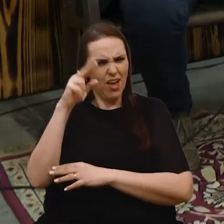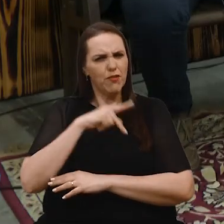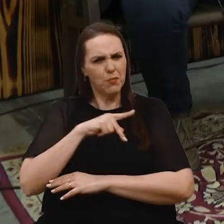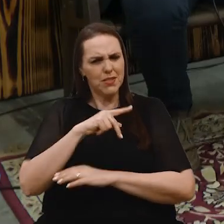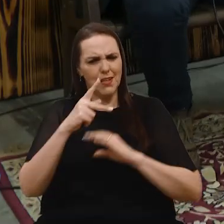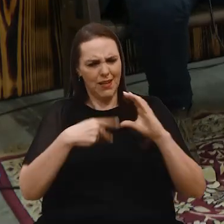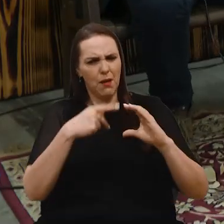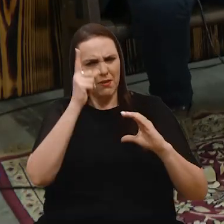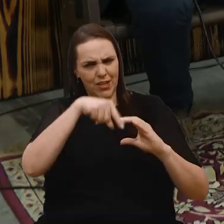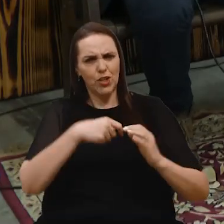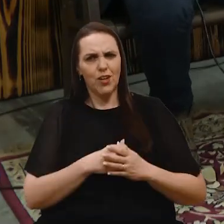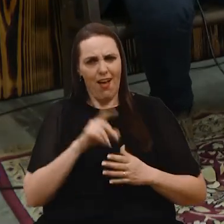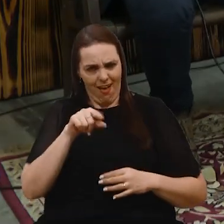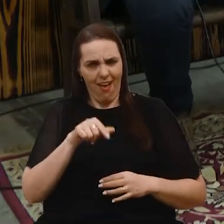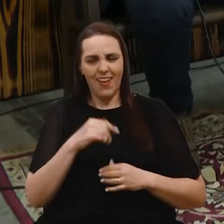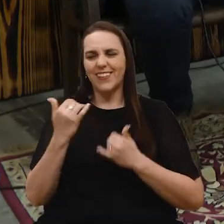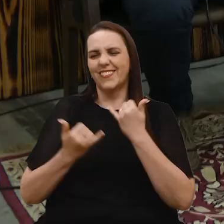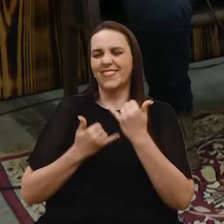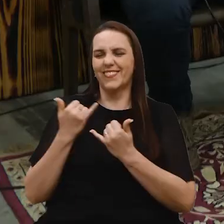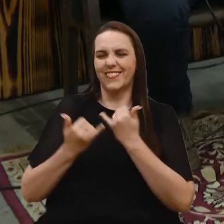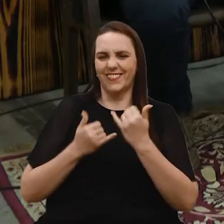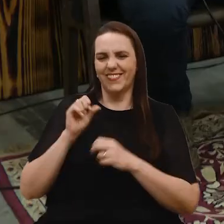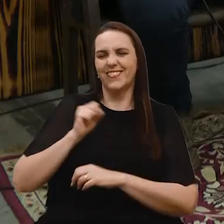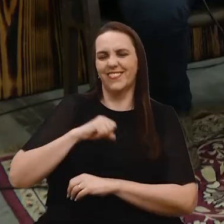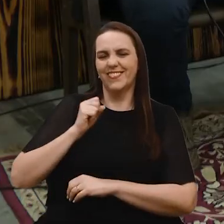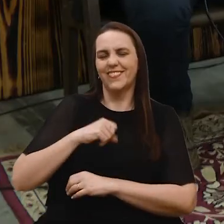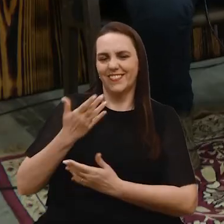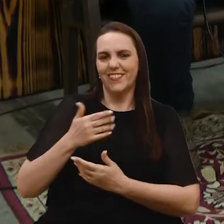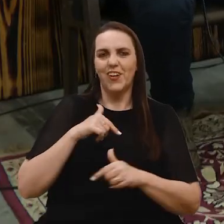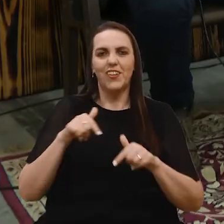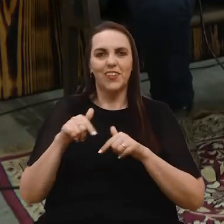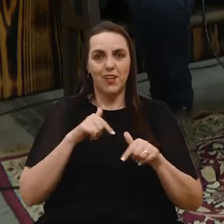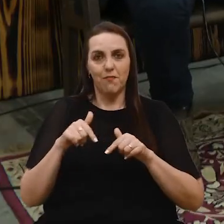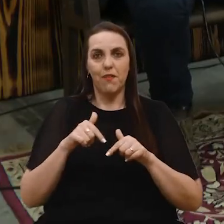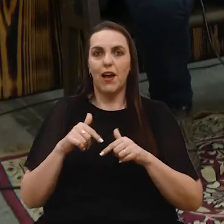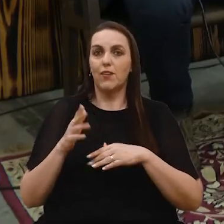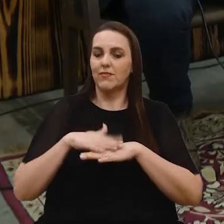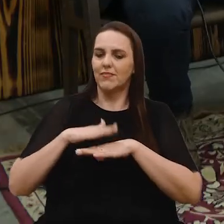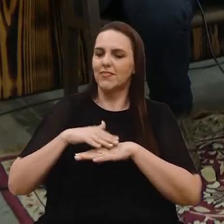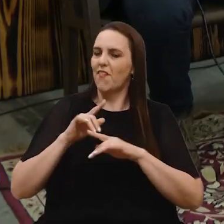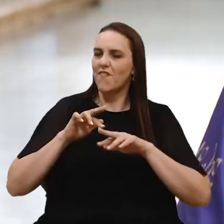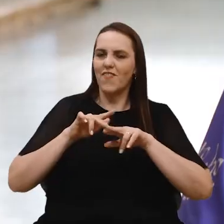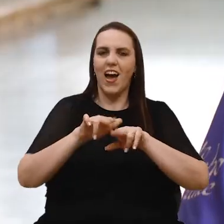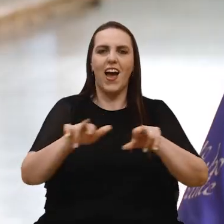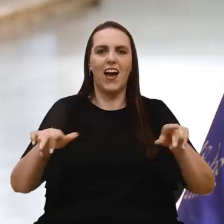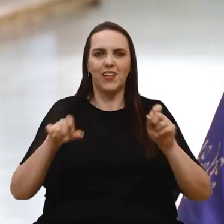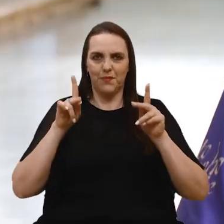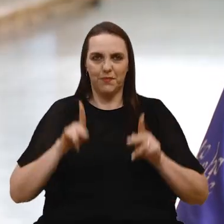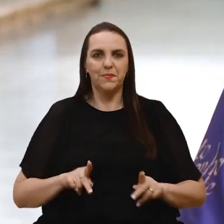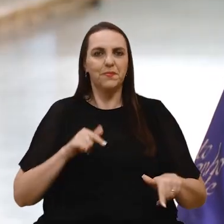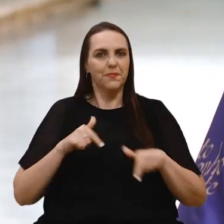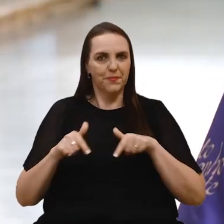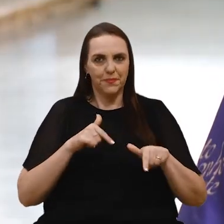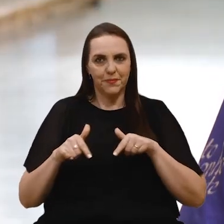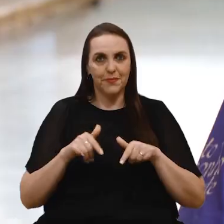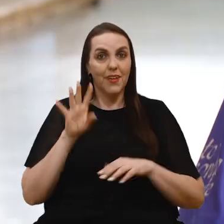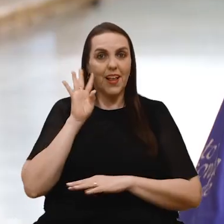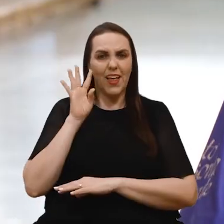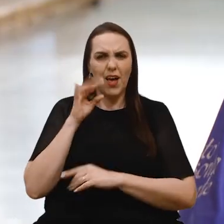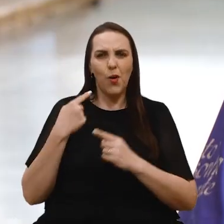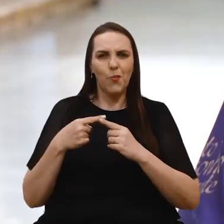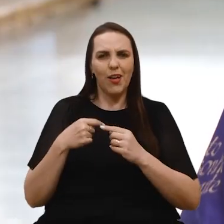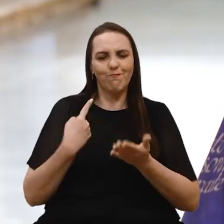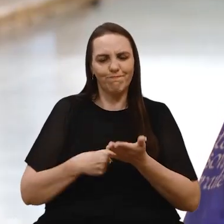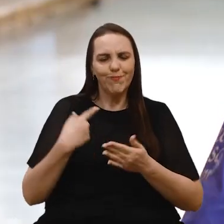Câmara. A gente brinca, né, mas assim, esse trabalho se dá em muitas mãos, né, Rauch? E é legal porque o pessoal